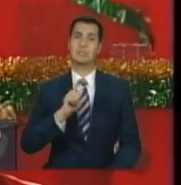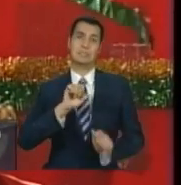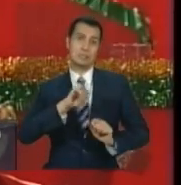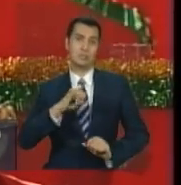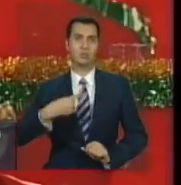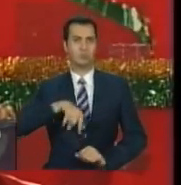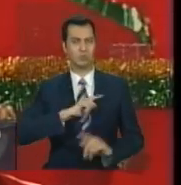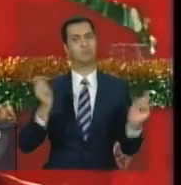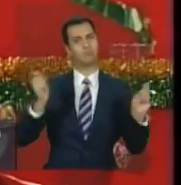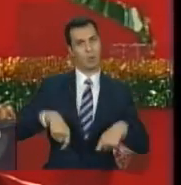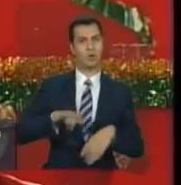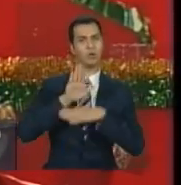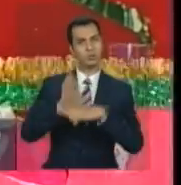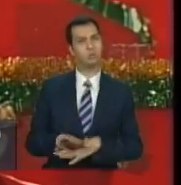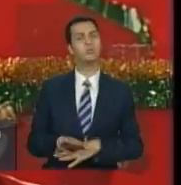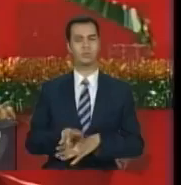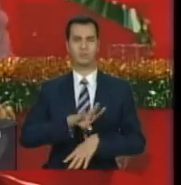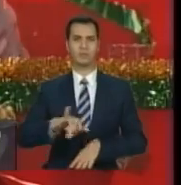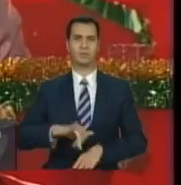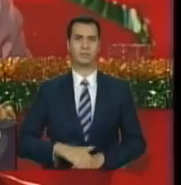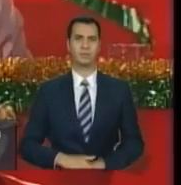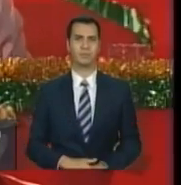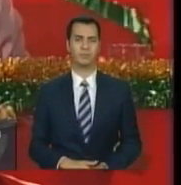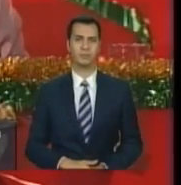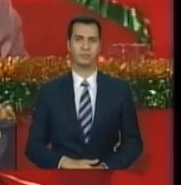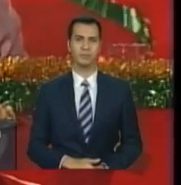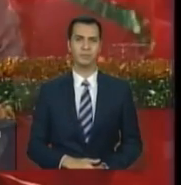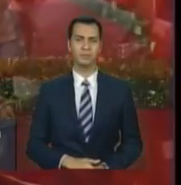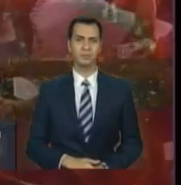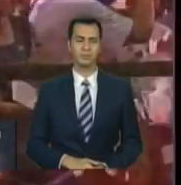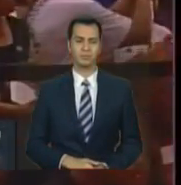nosso alcance para atender essa questão.